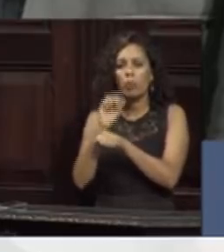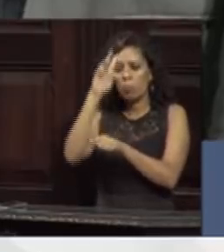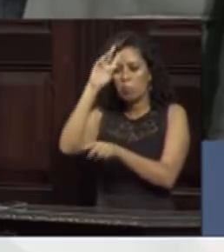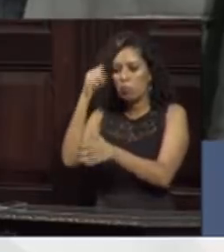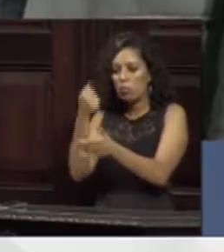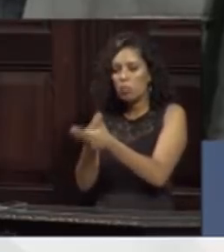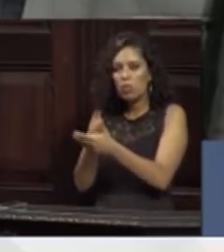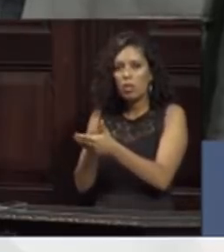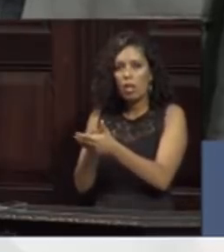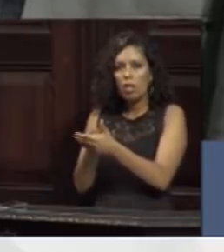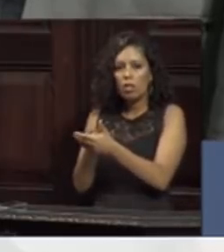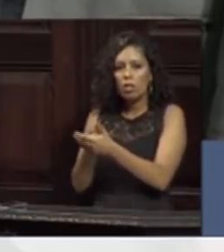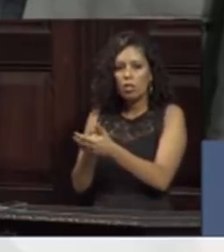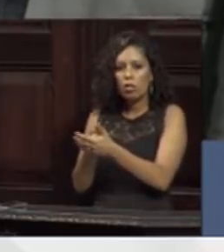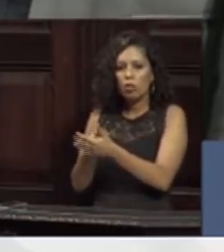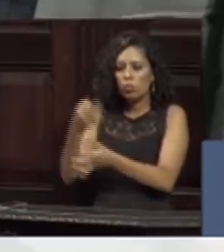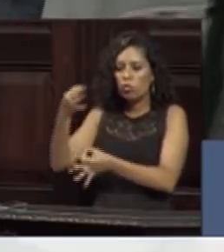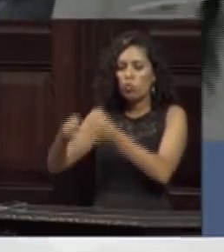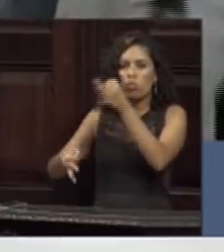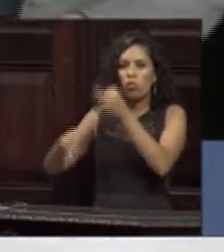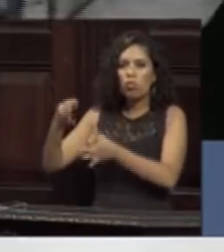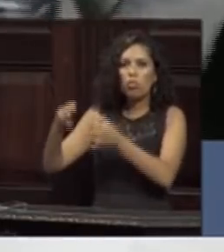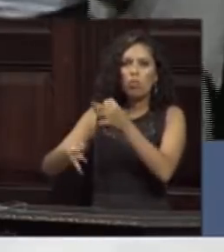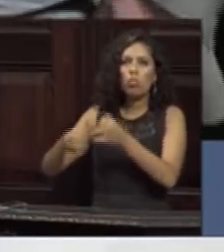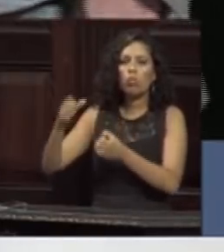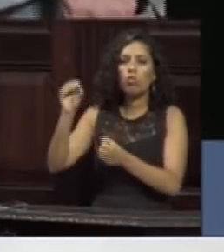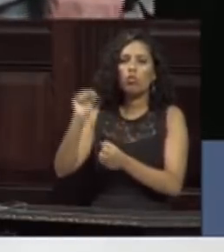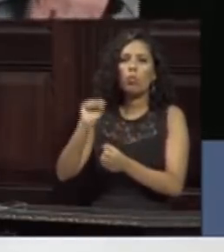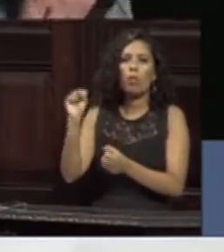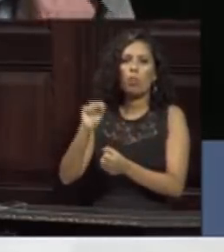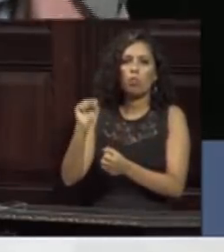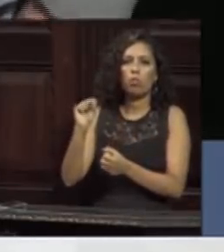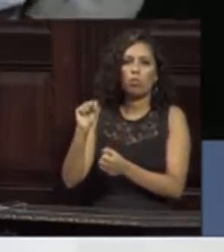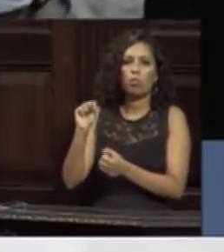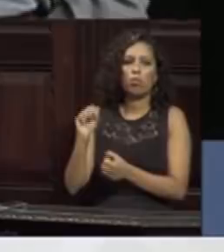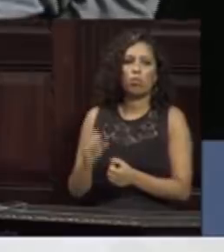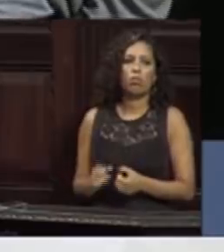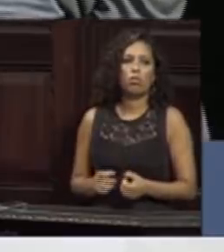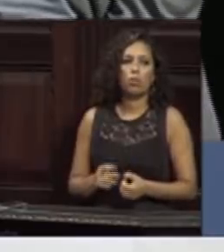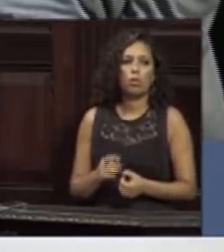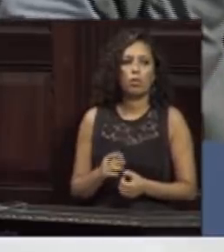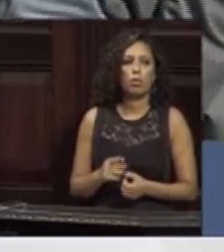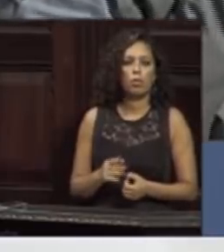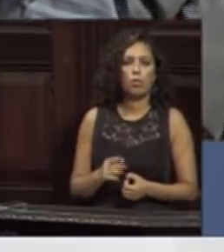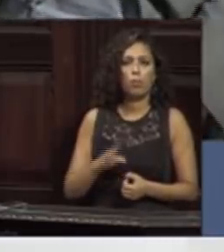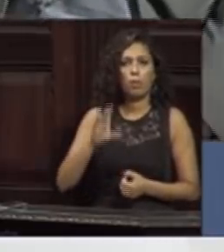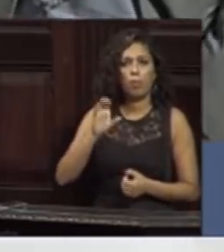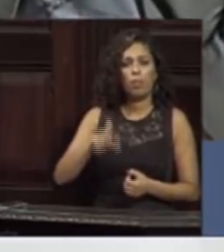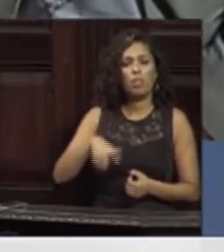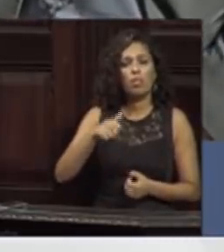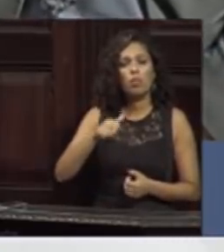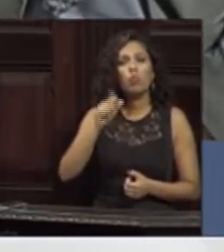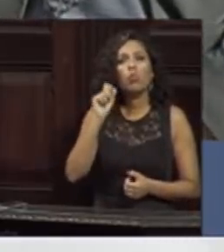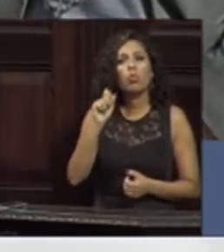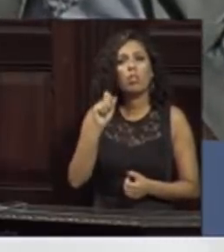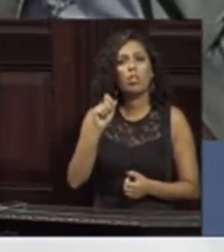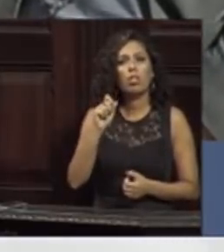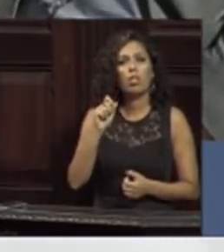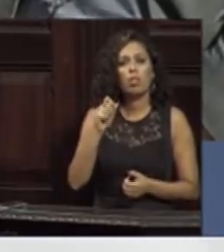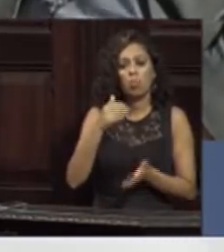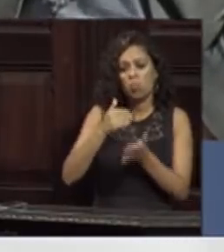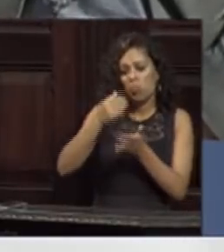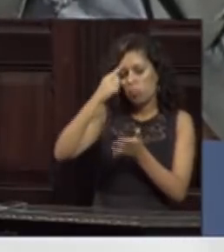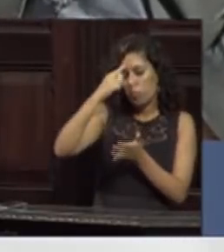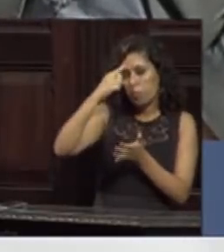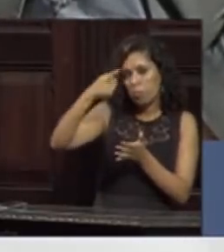Supremo regulando essa matéria, que o próprio Ministério Público envie mensagem corrigindo a imoralidade